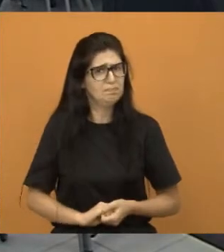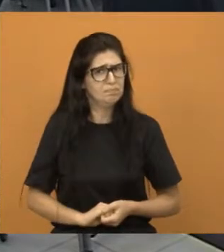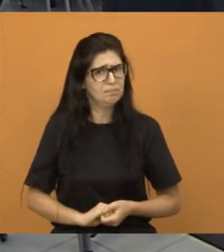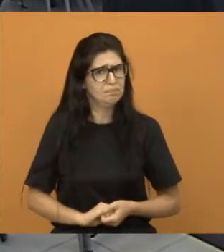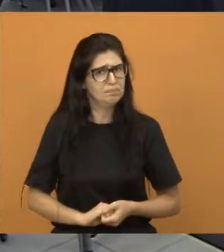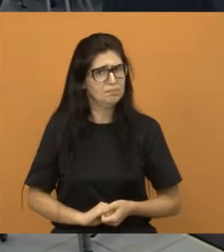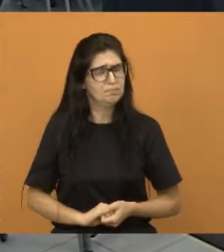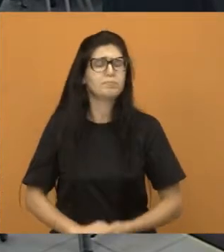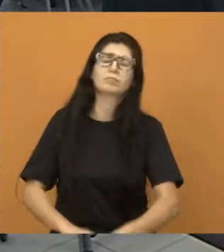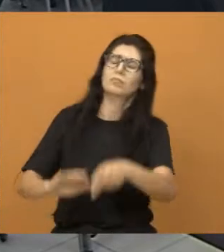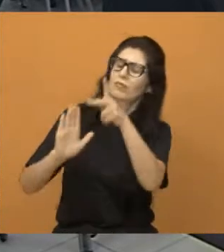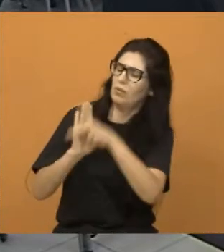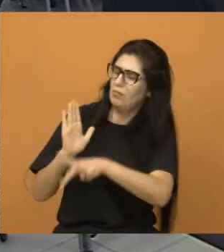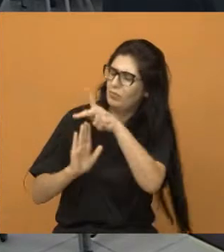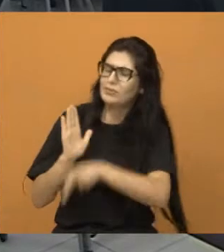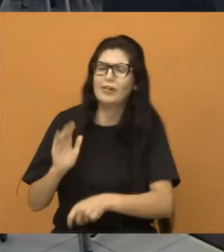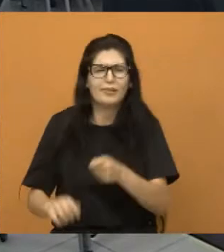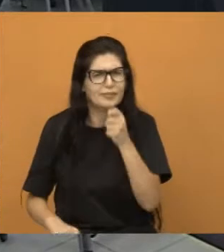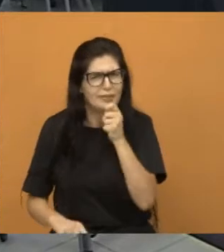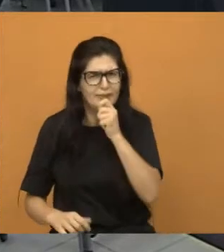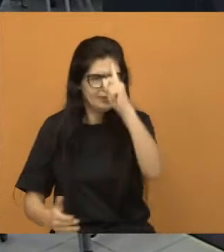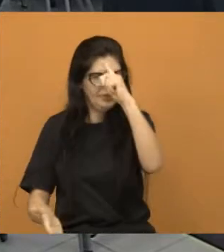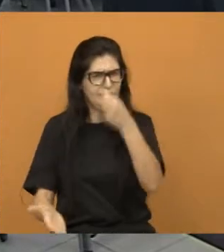O projeto continua em discussão.